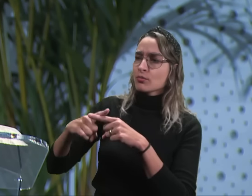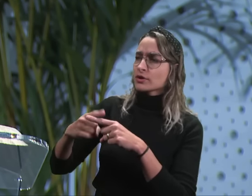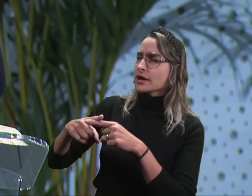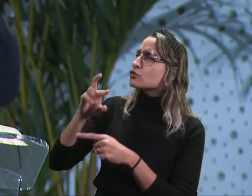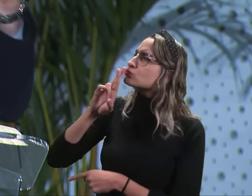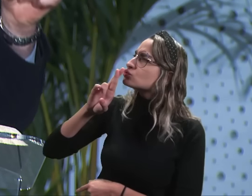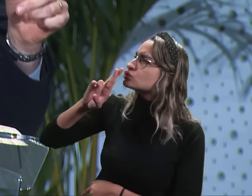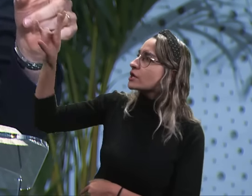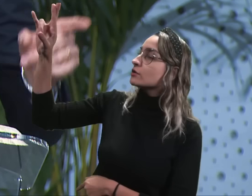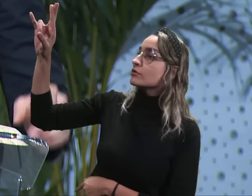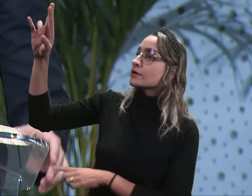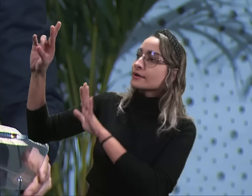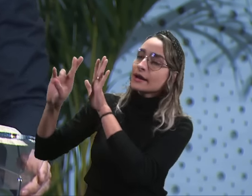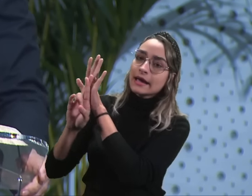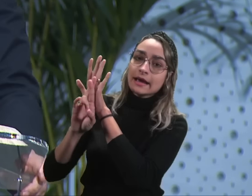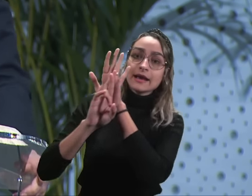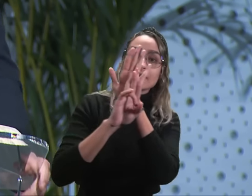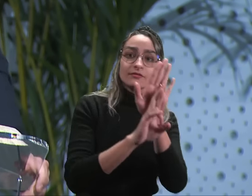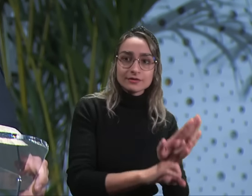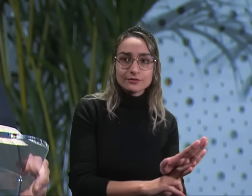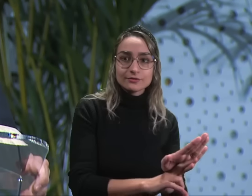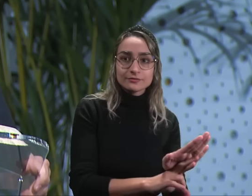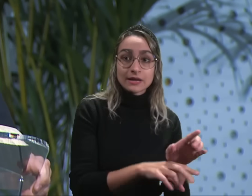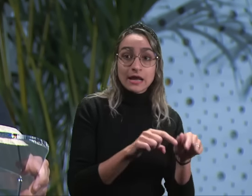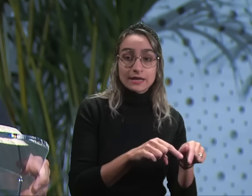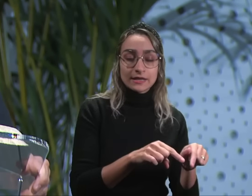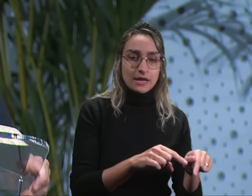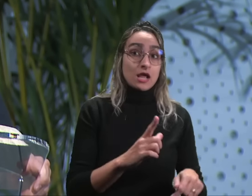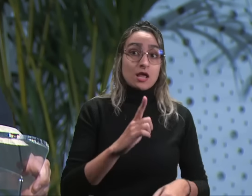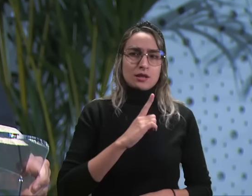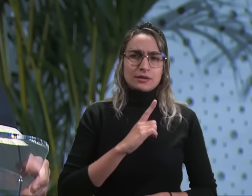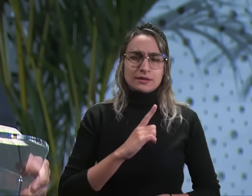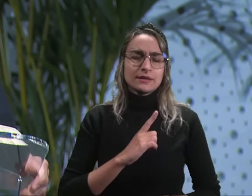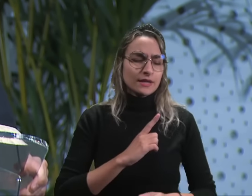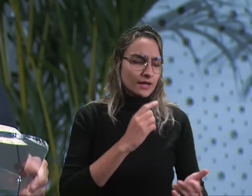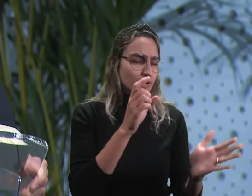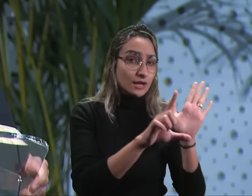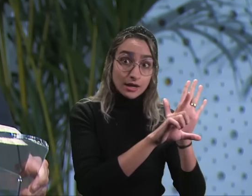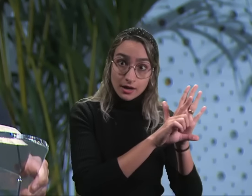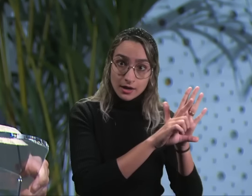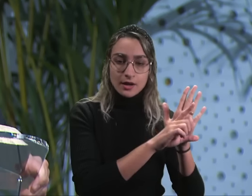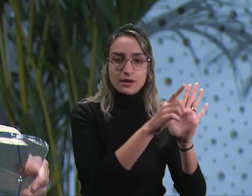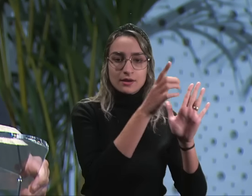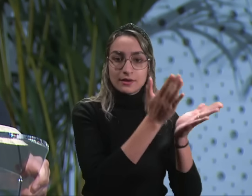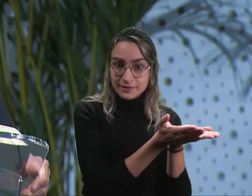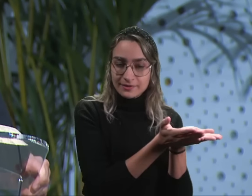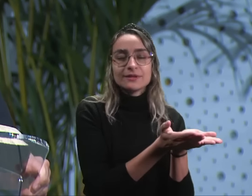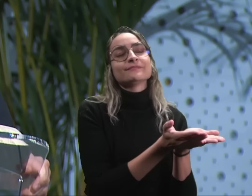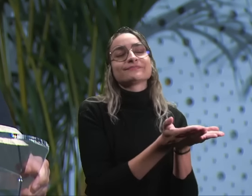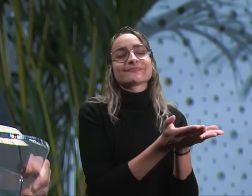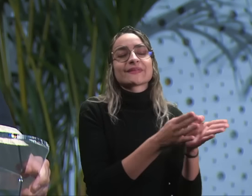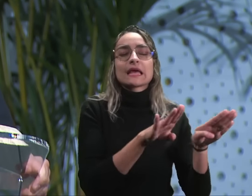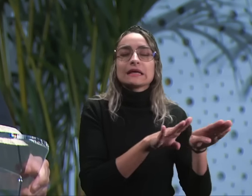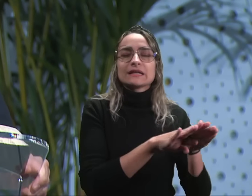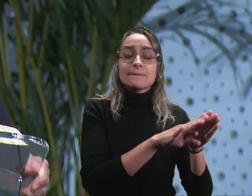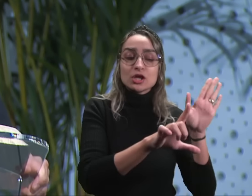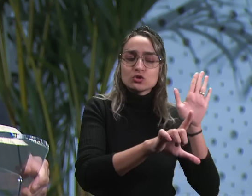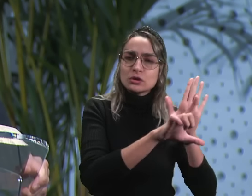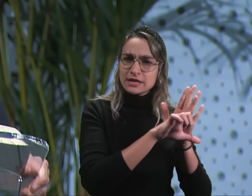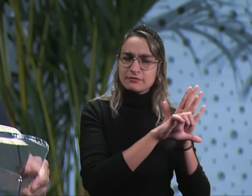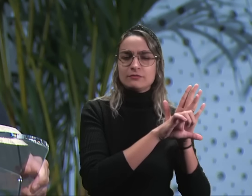de Daniel quanto no livro de Apocalipse no livro do apocalipse especialmente no livro do apocalipse no capítulo